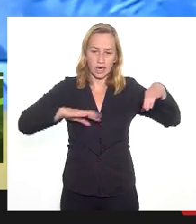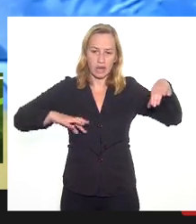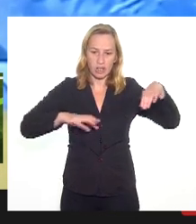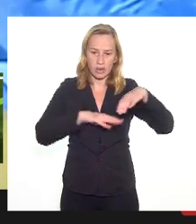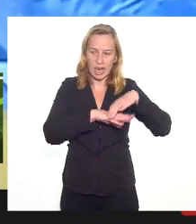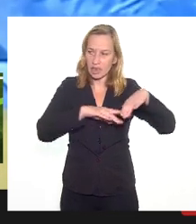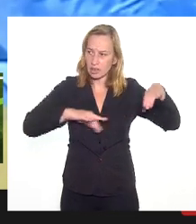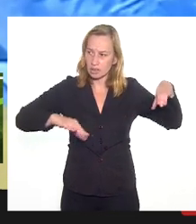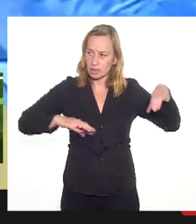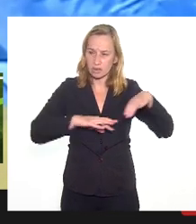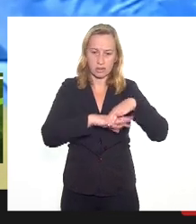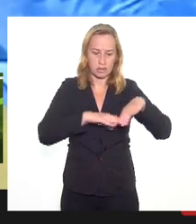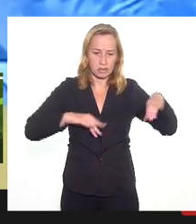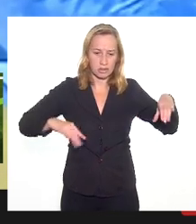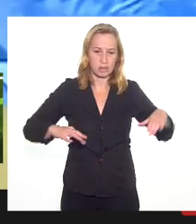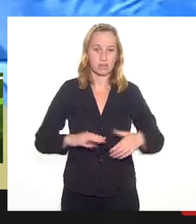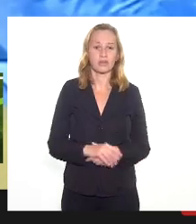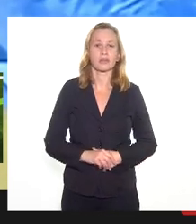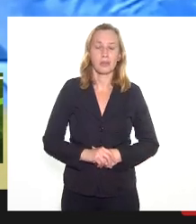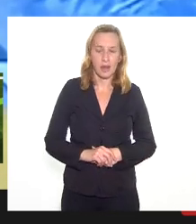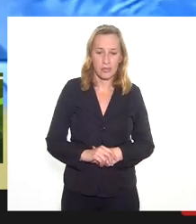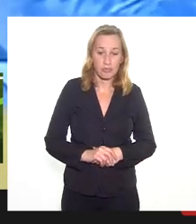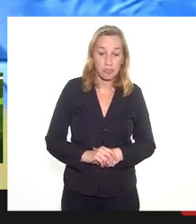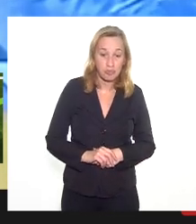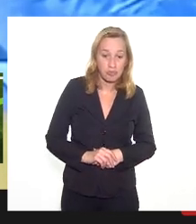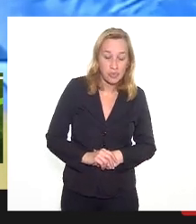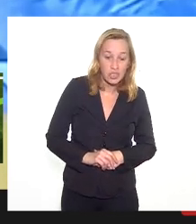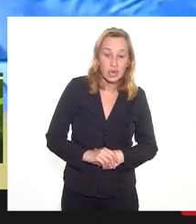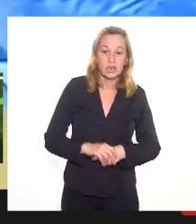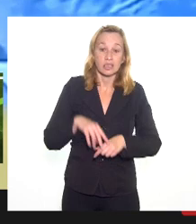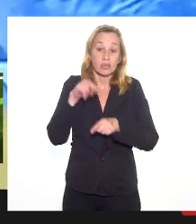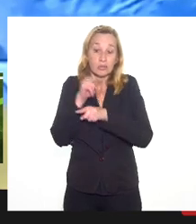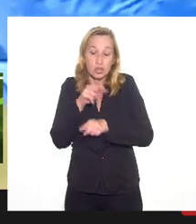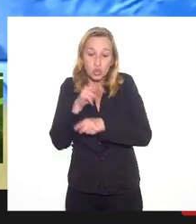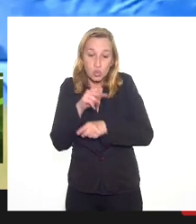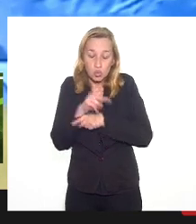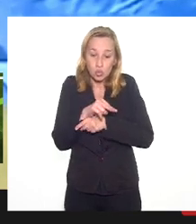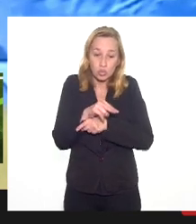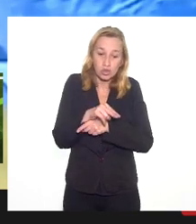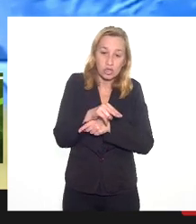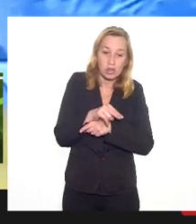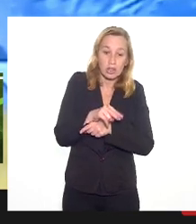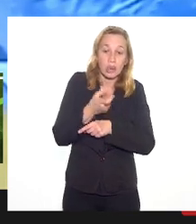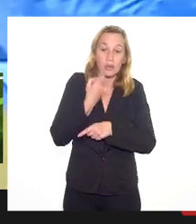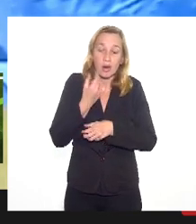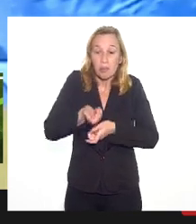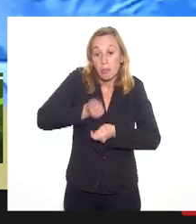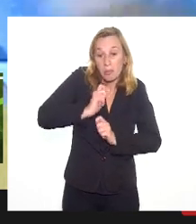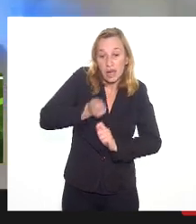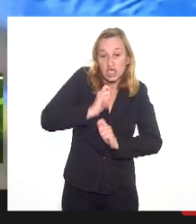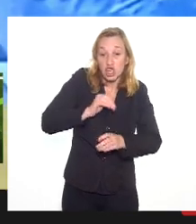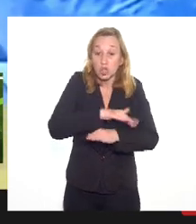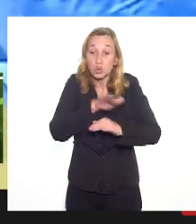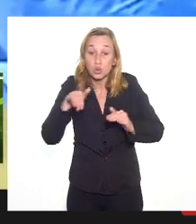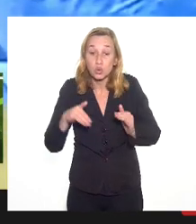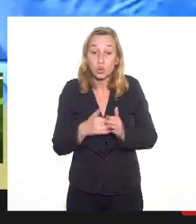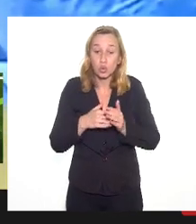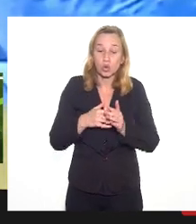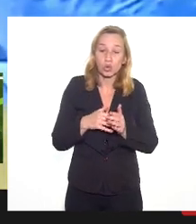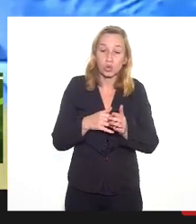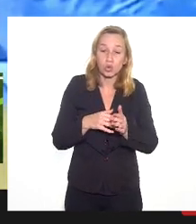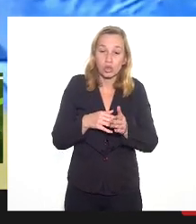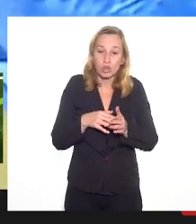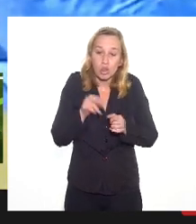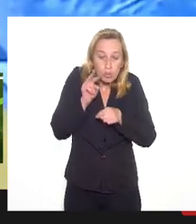que é o monitoramento participativo através da Patrulha Ambiental da Pesca. A gente, em loco, faz toda uma patrulha,